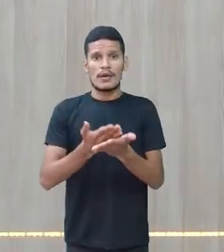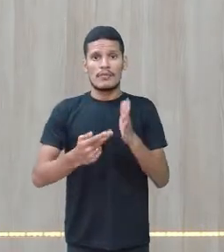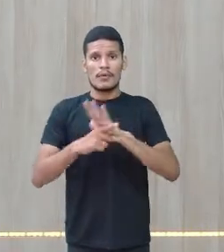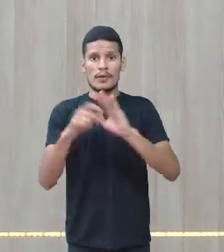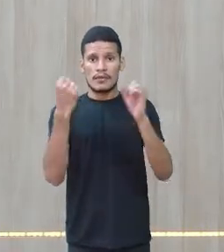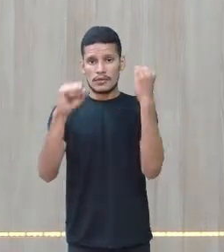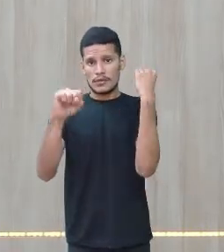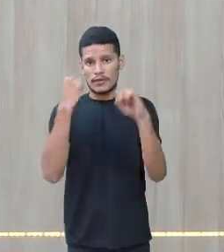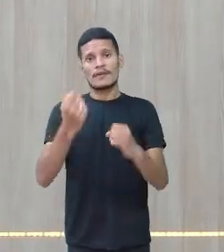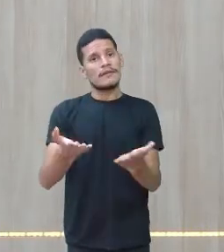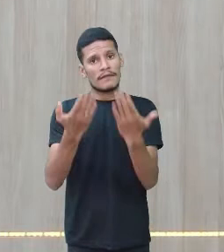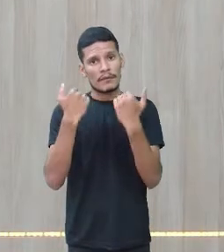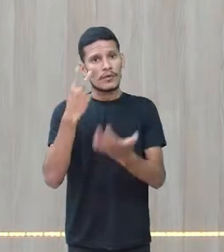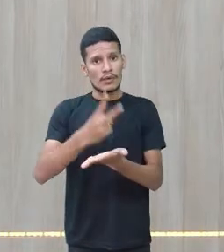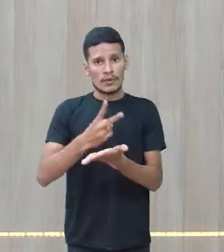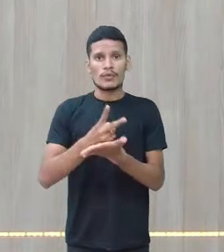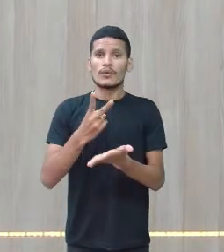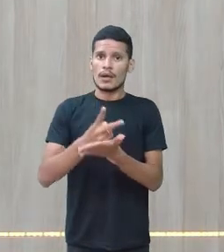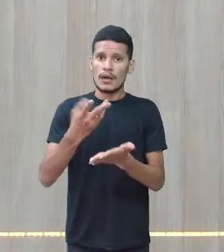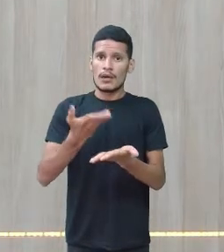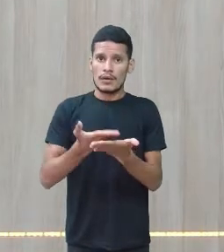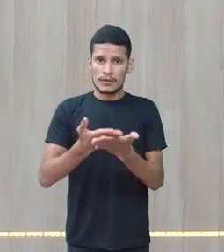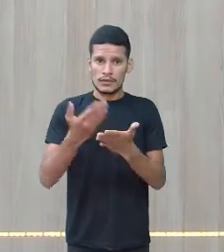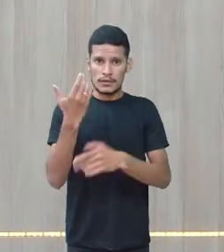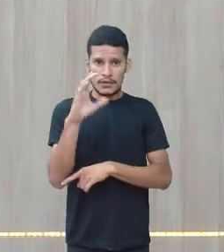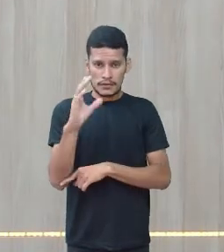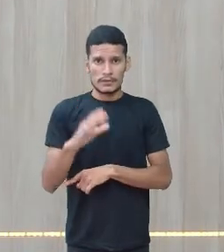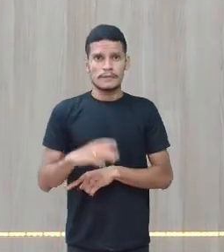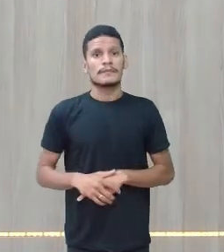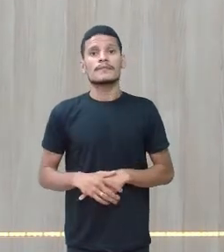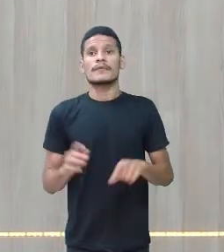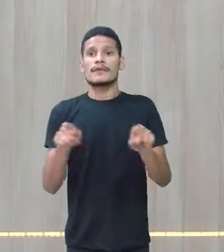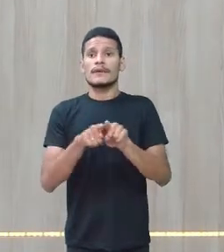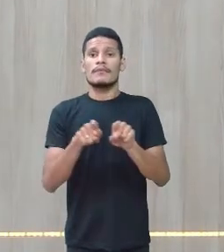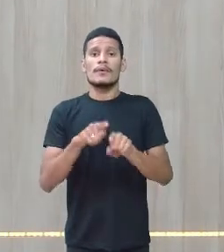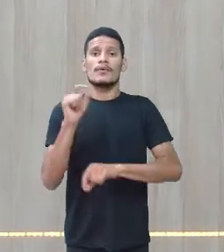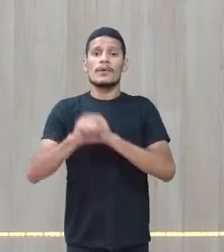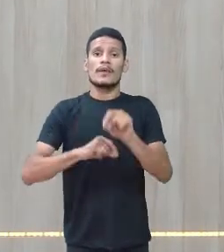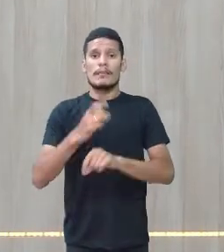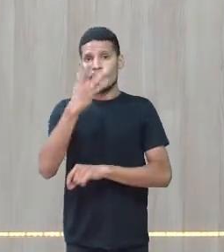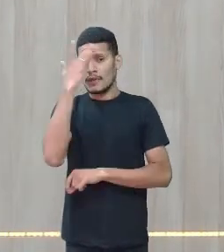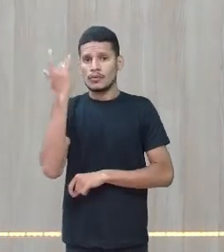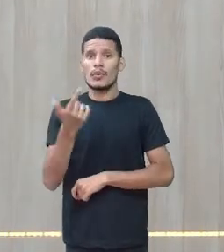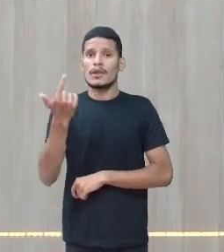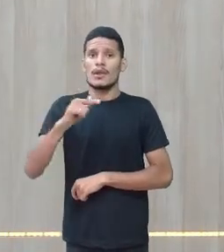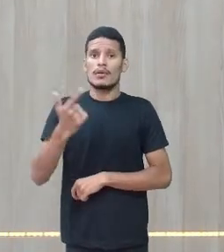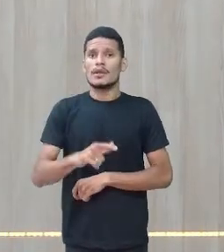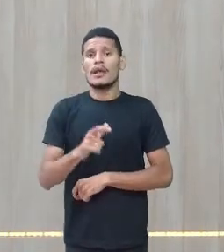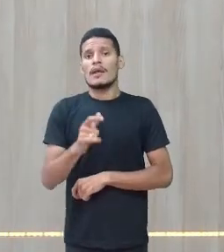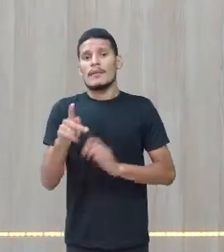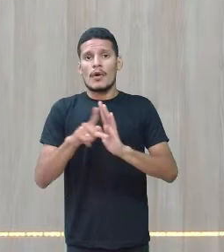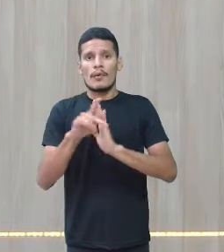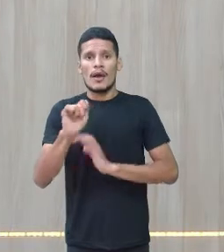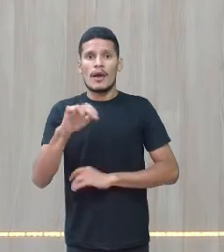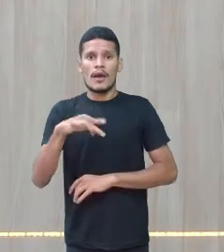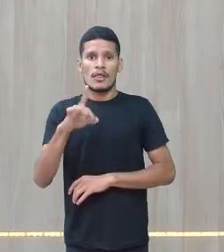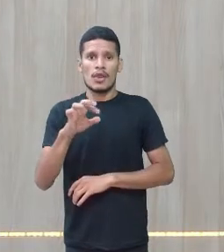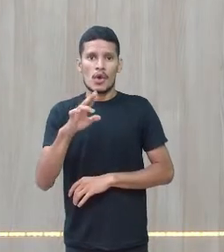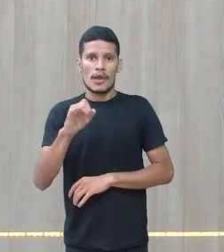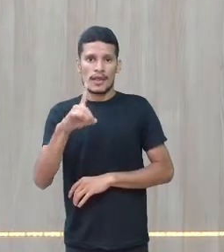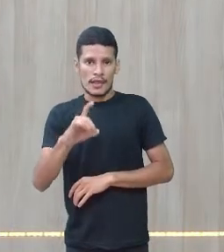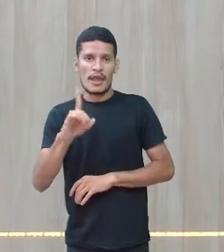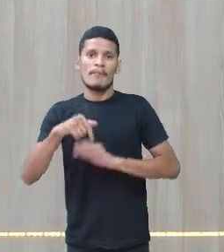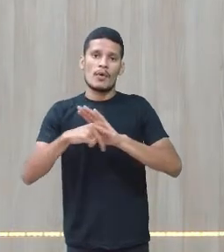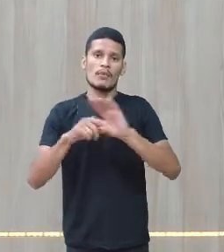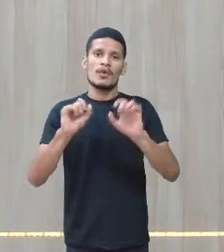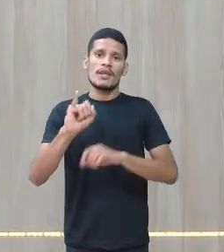Educação Física. Vamos continuar aí também na aula de Ciência. E aí, para quem não tem o Android e tem o